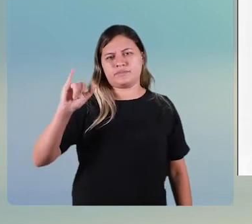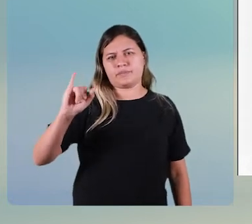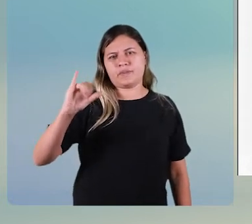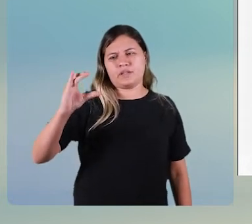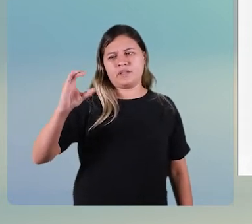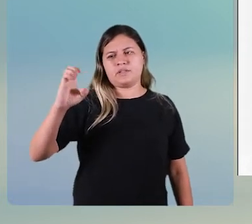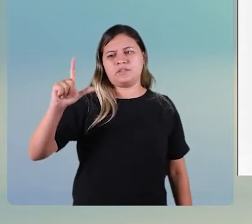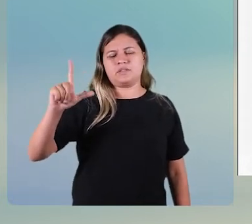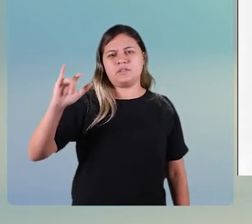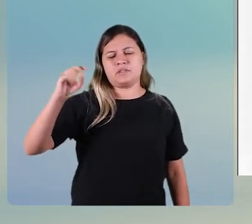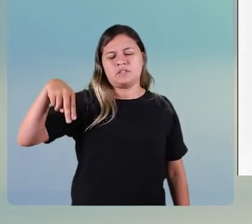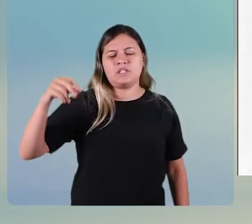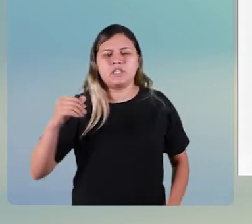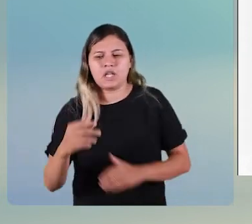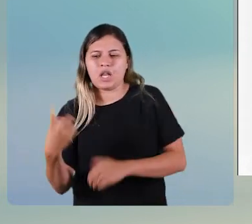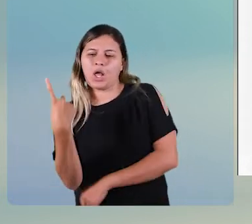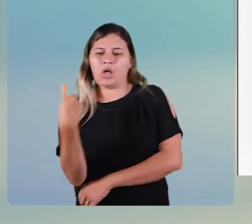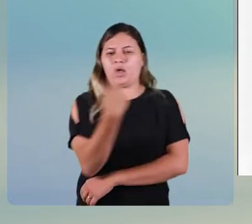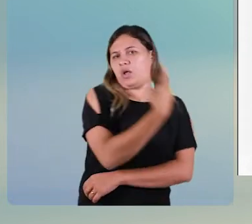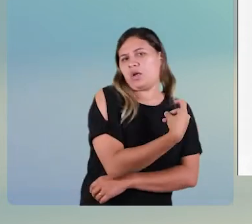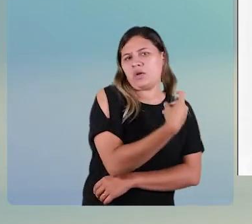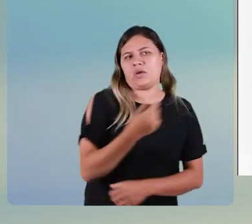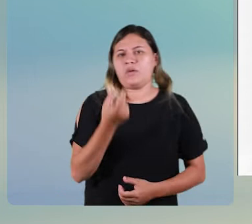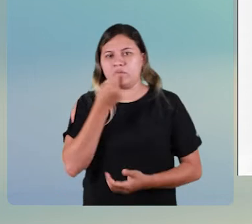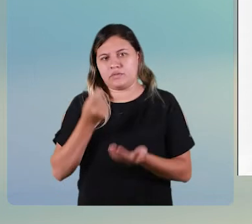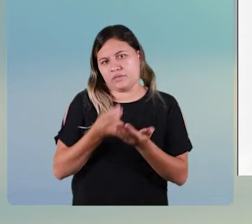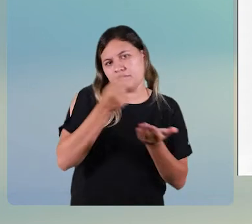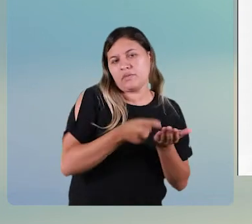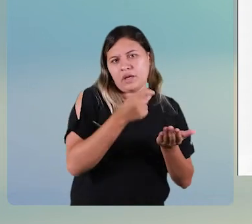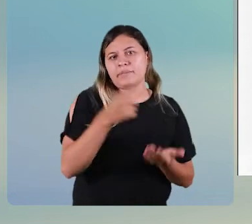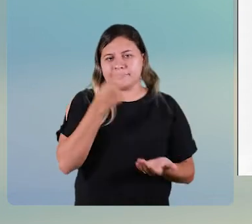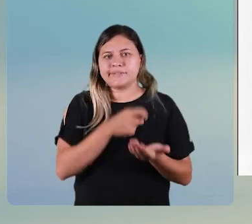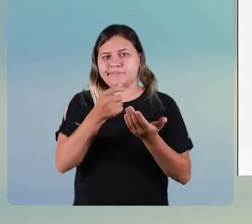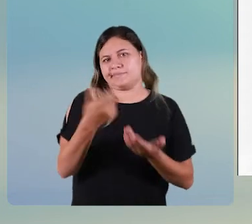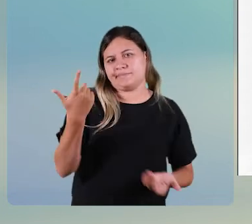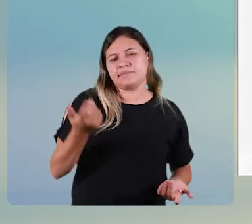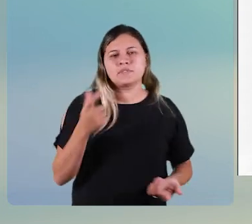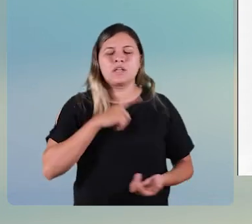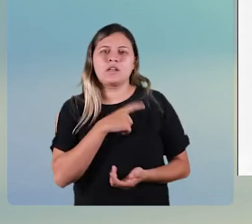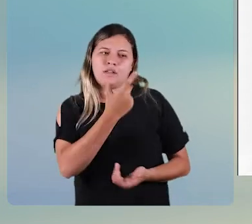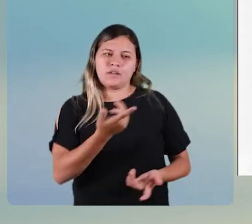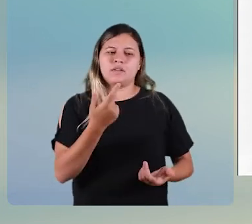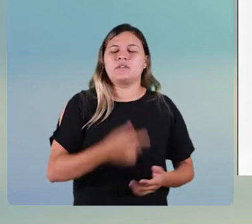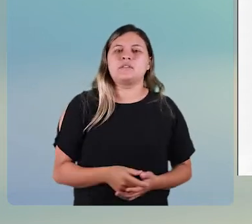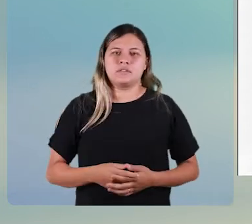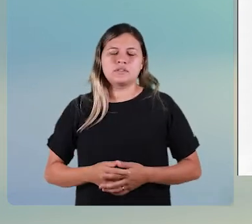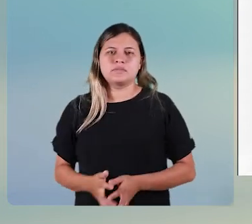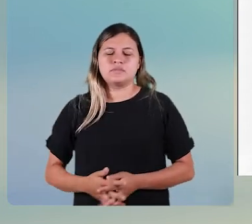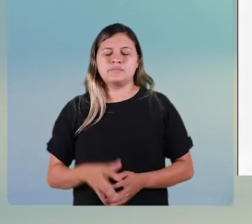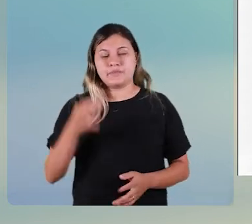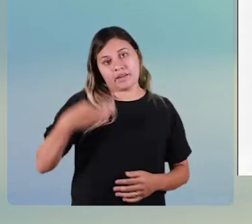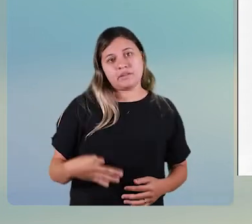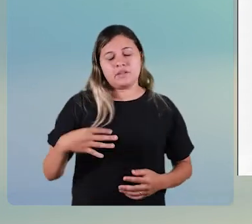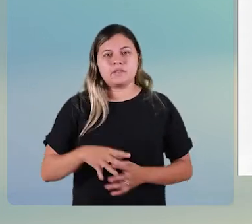em vários segmentos da indústria química, e mesmo assim, não se dá vazão à quantidade de glicerina formada na produção do